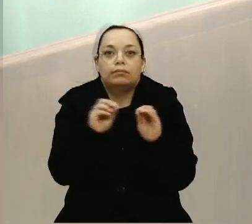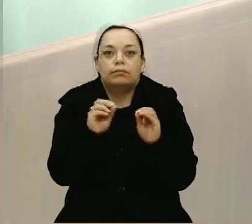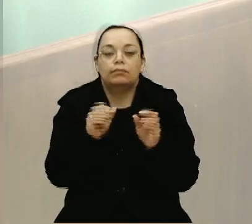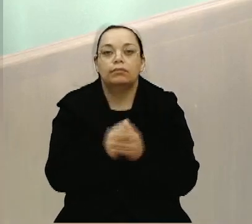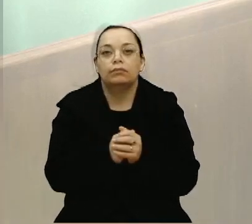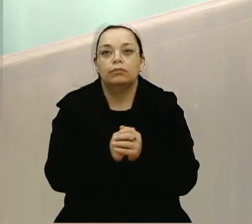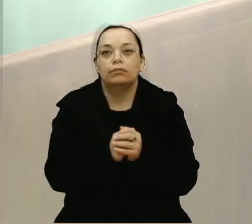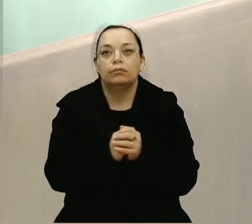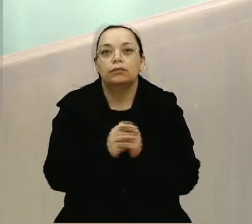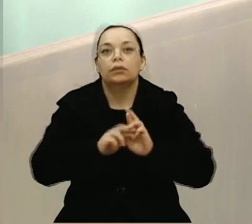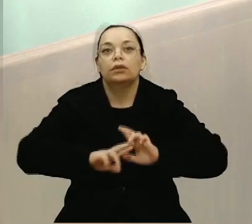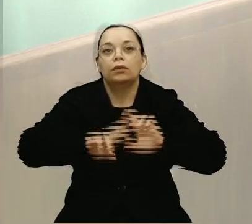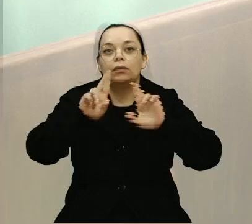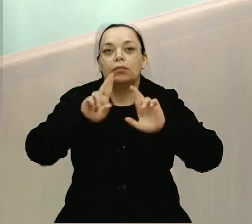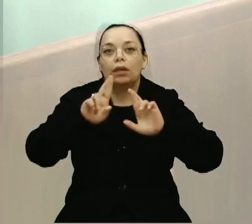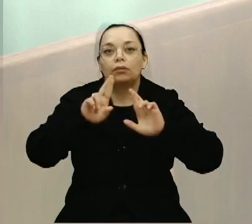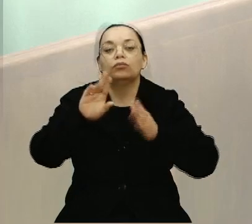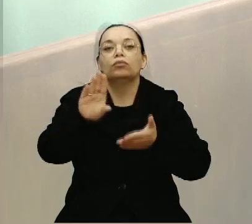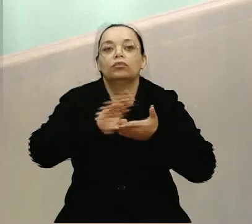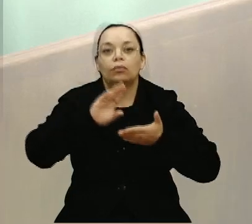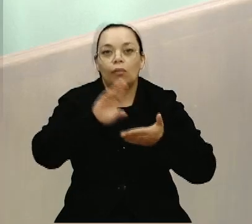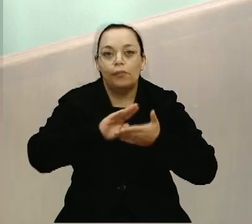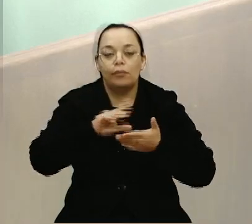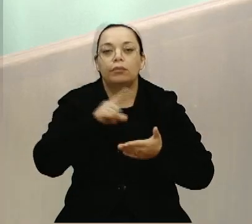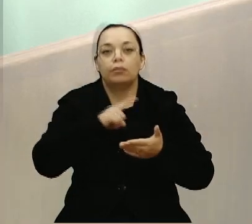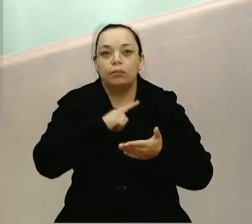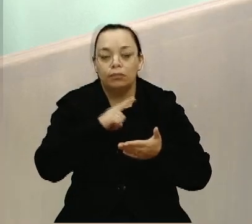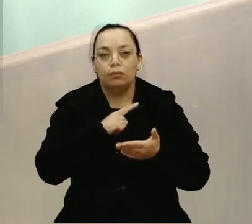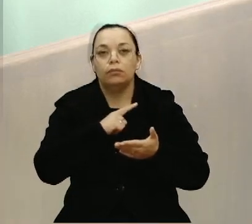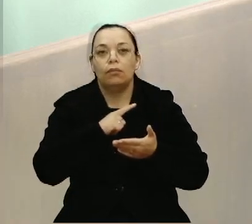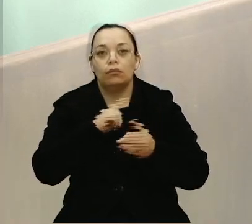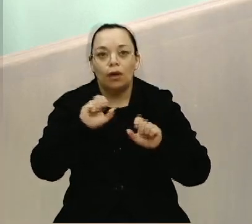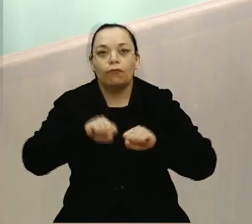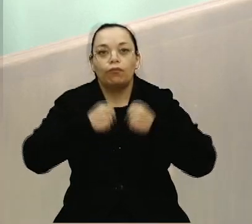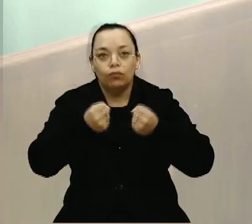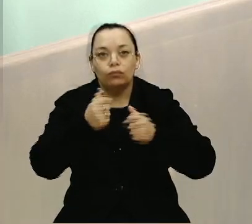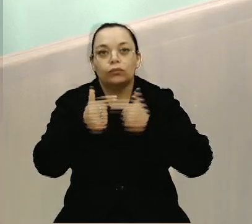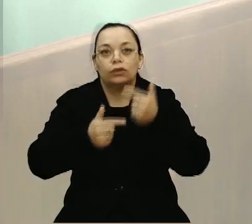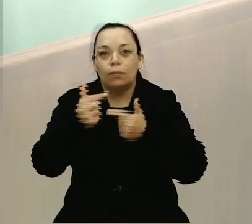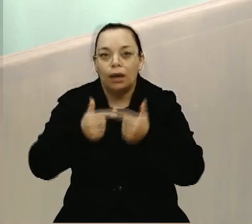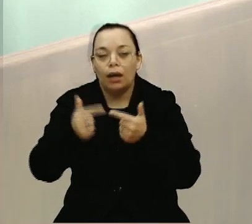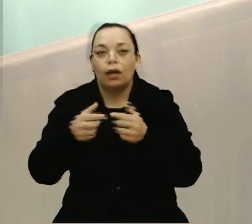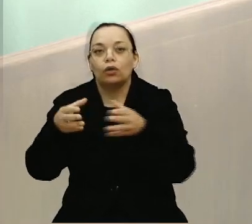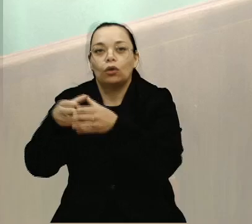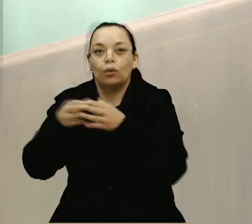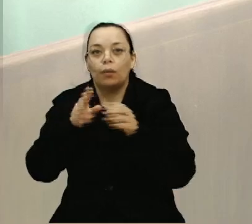Então eu espero que entre recursos e que nós tenhamos as forças-tarefas nos bairros para